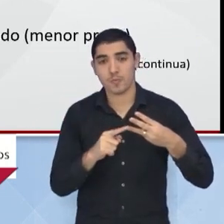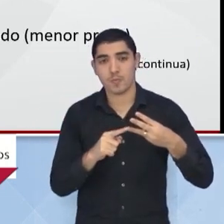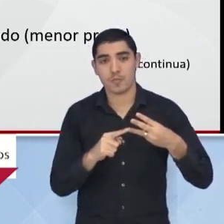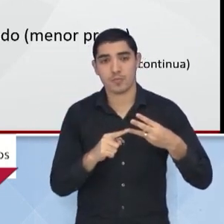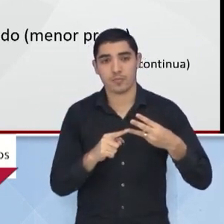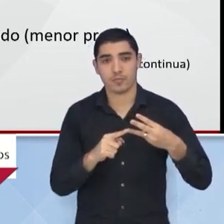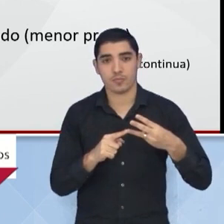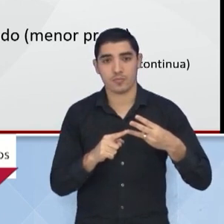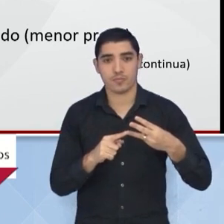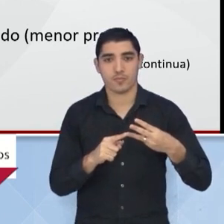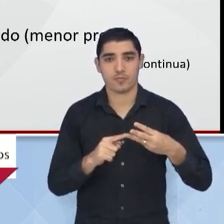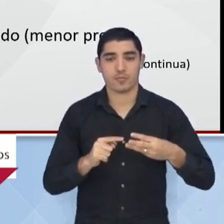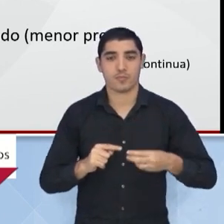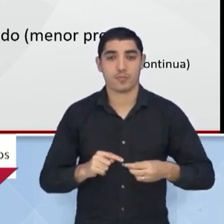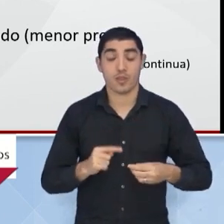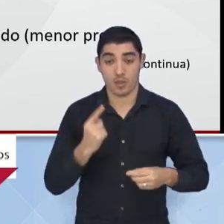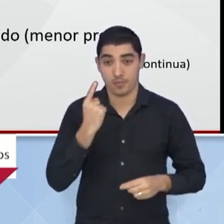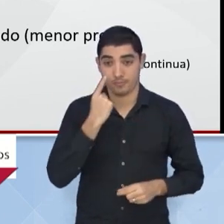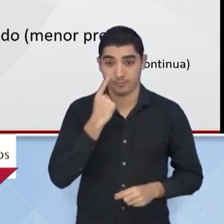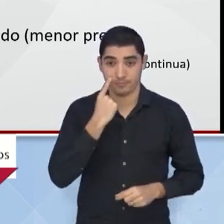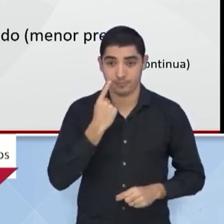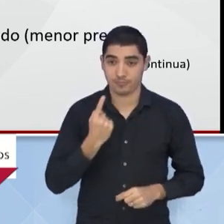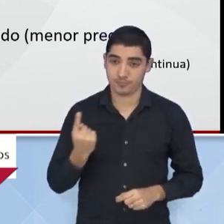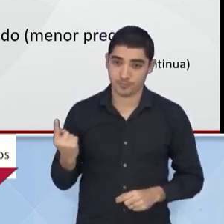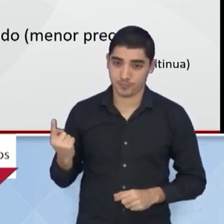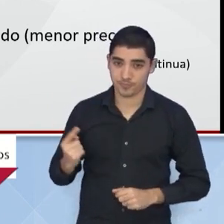tem é isso